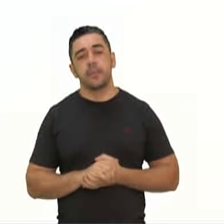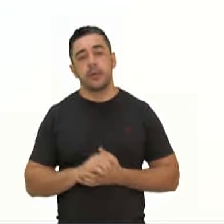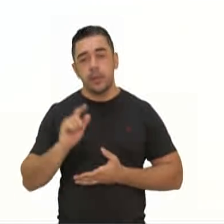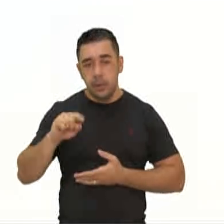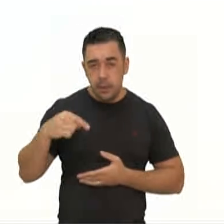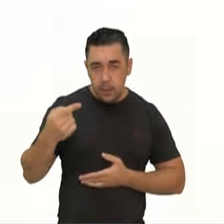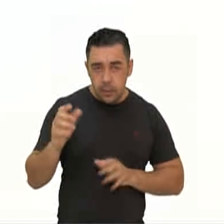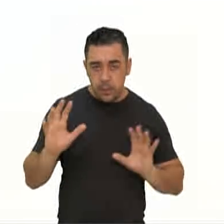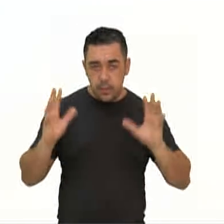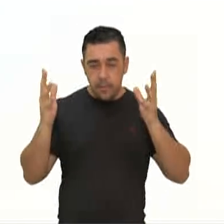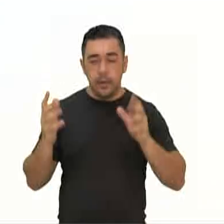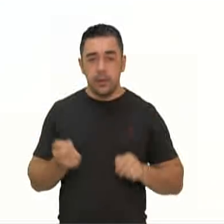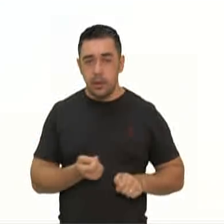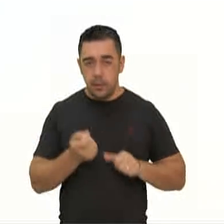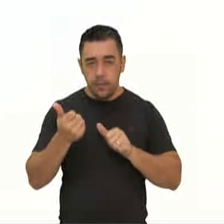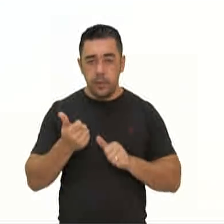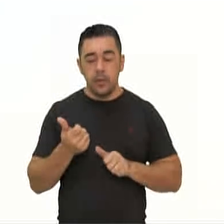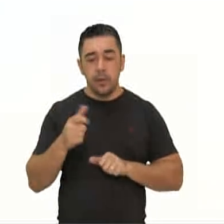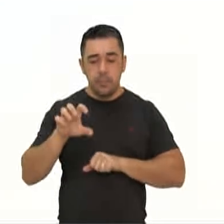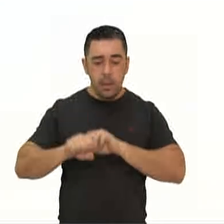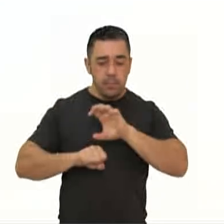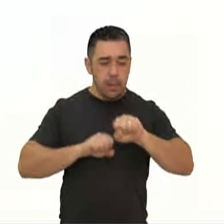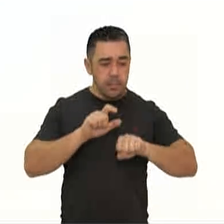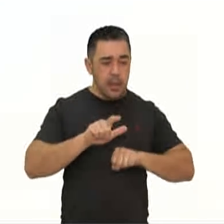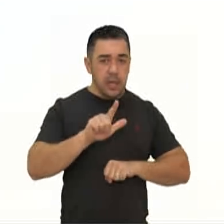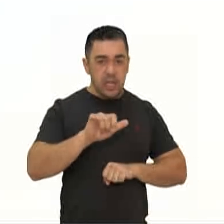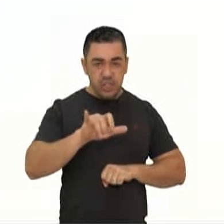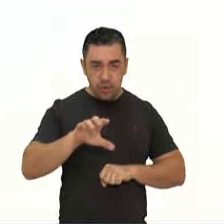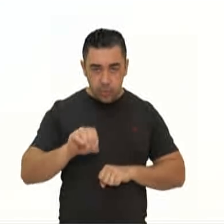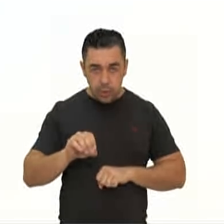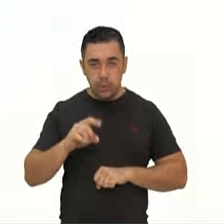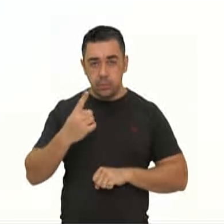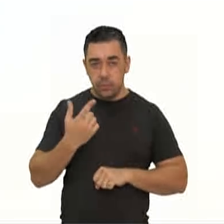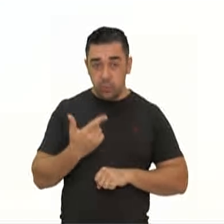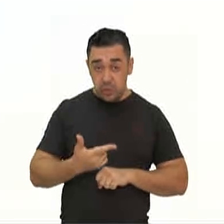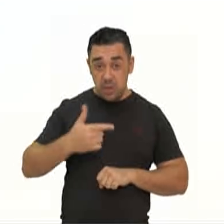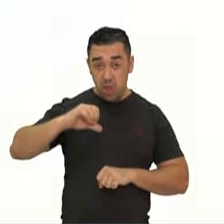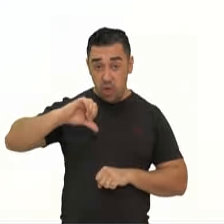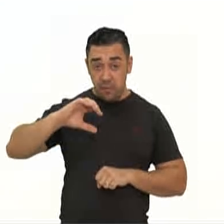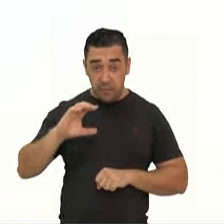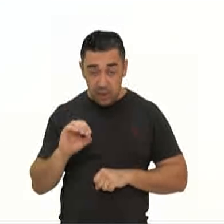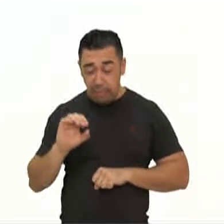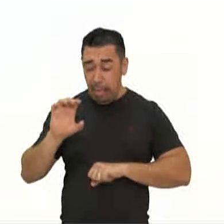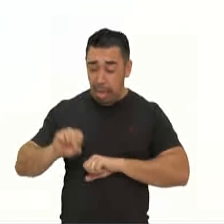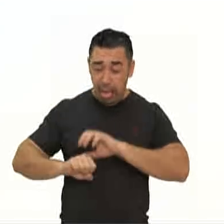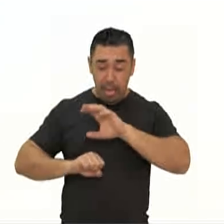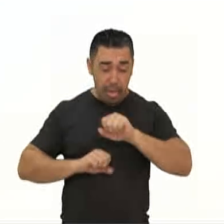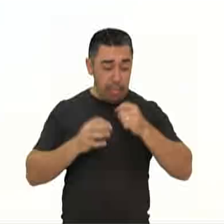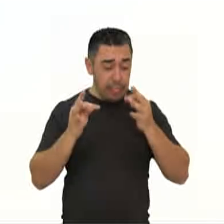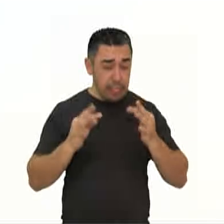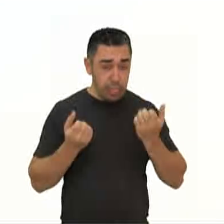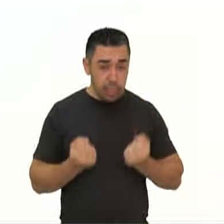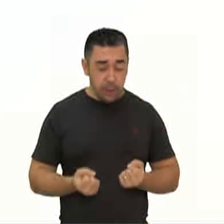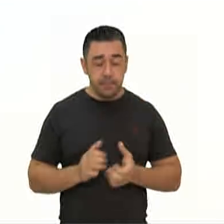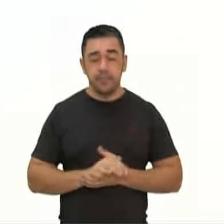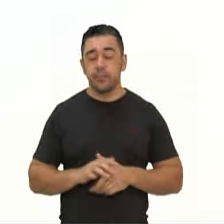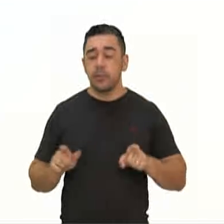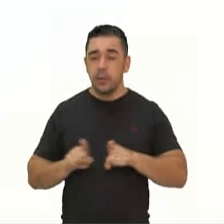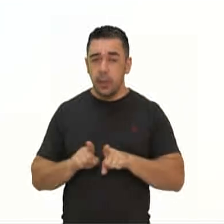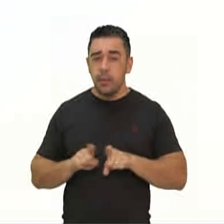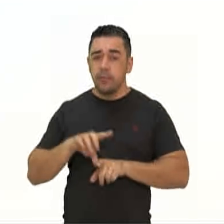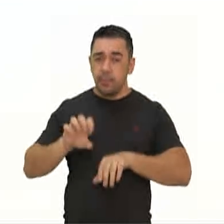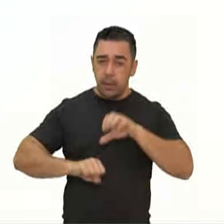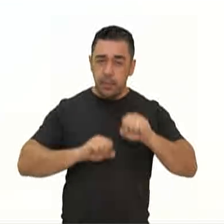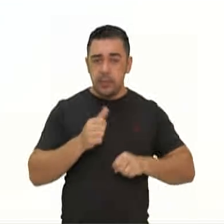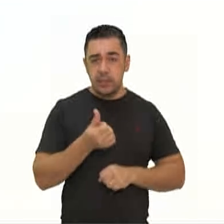Após o Réveillon, Garis retira 290 toneladas de lixo de Copacabana em toda a orla do rio. Foram recolhidas 653